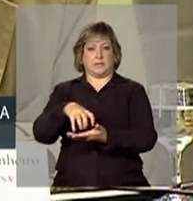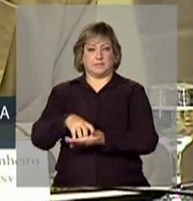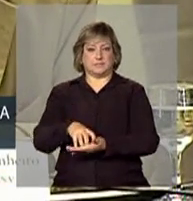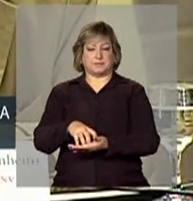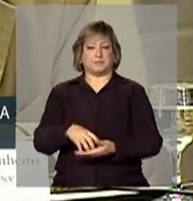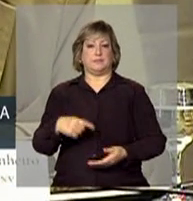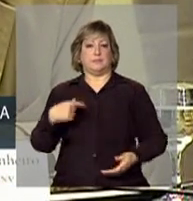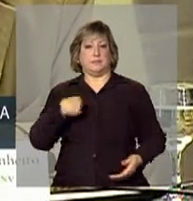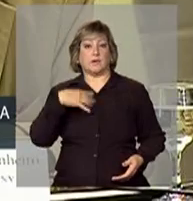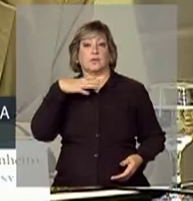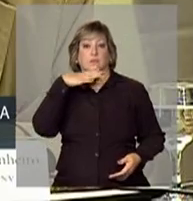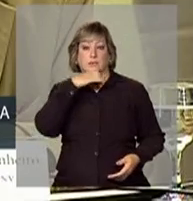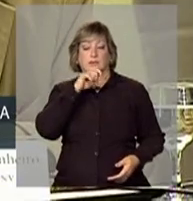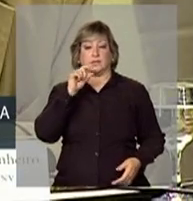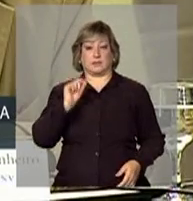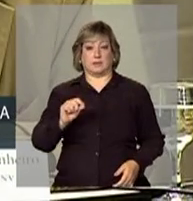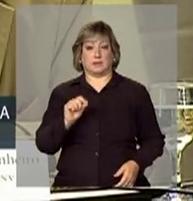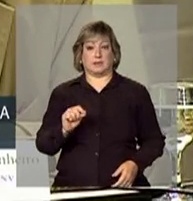gente,